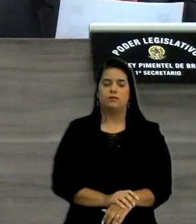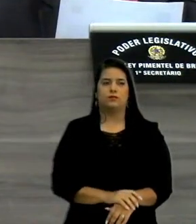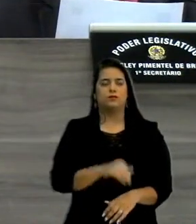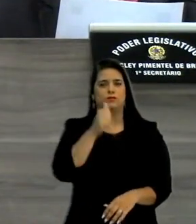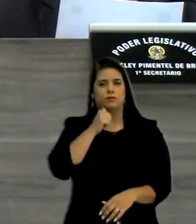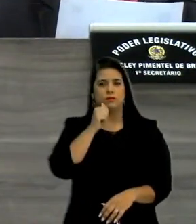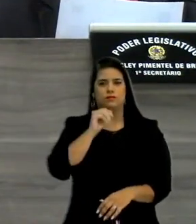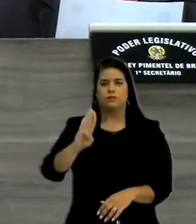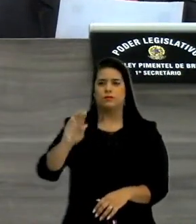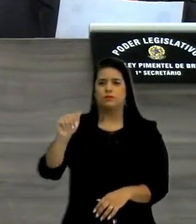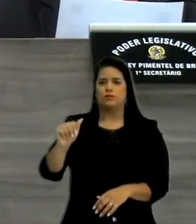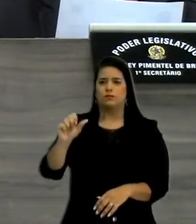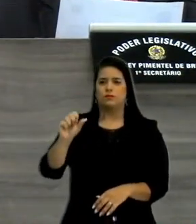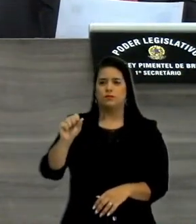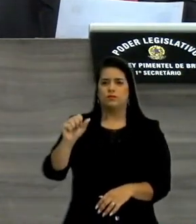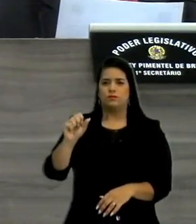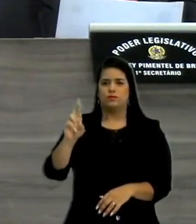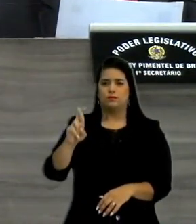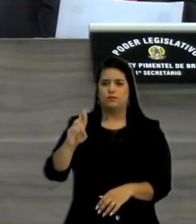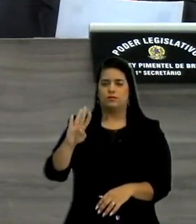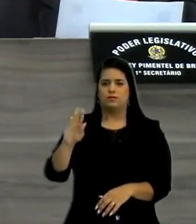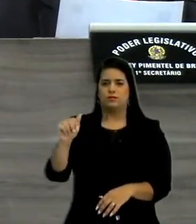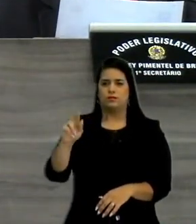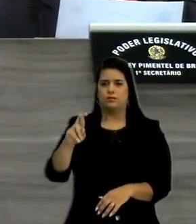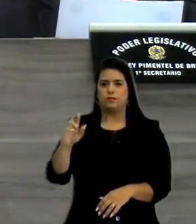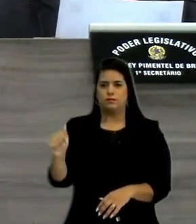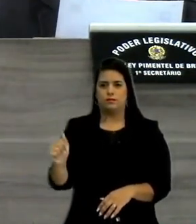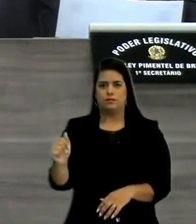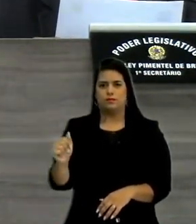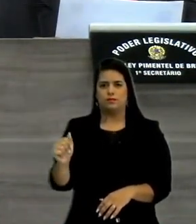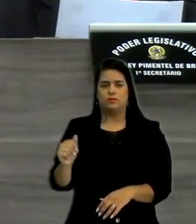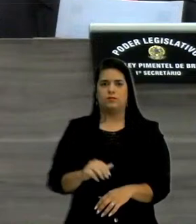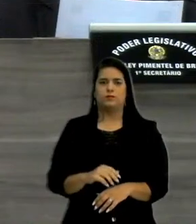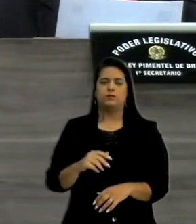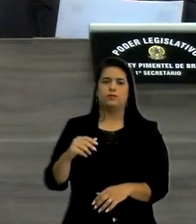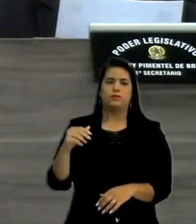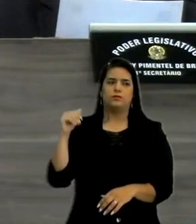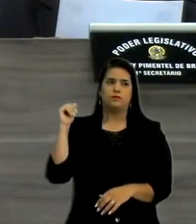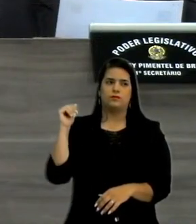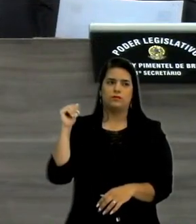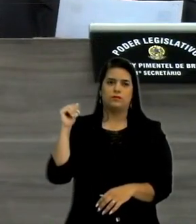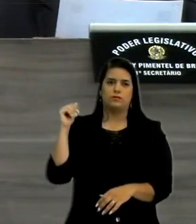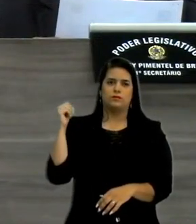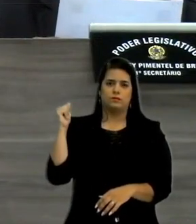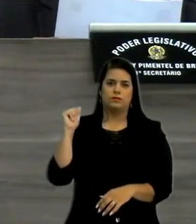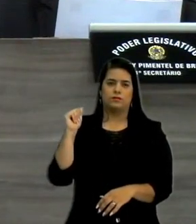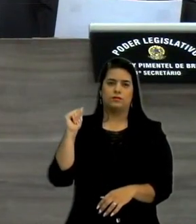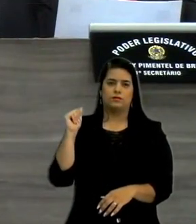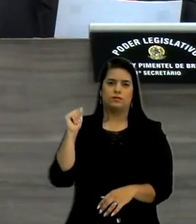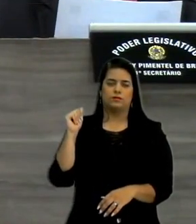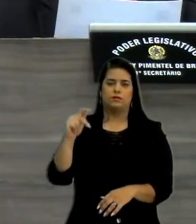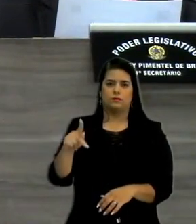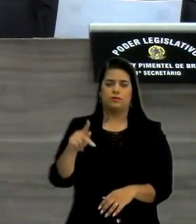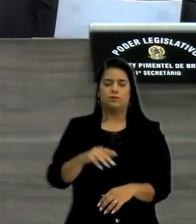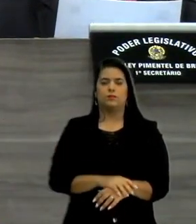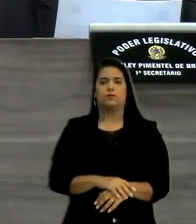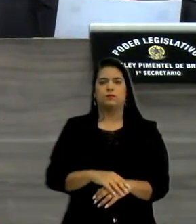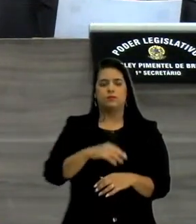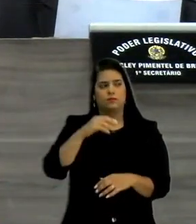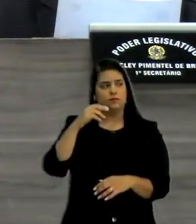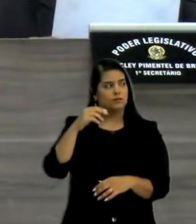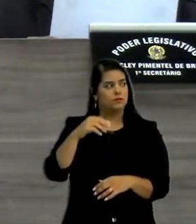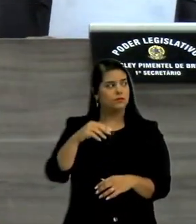Valença, da Previdência, para a Câmara dos Vereadores, Irlando Galvão, data 1/4/2024.